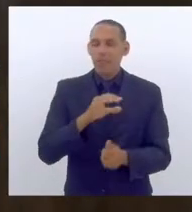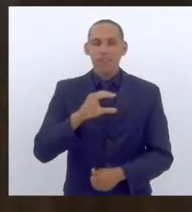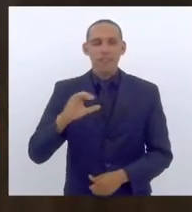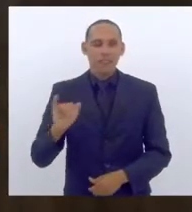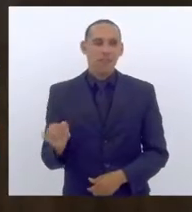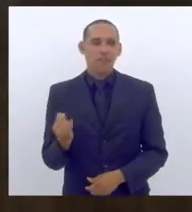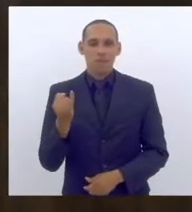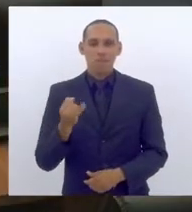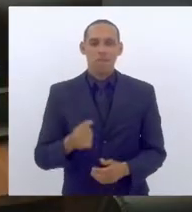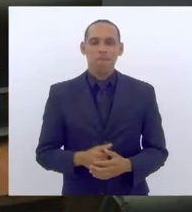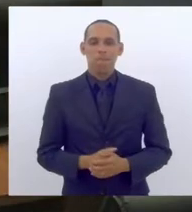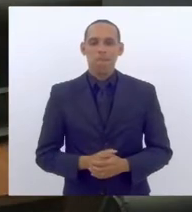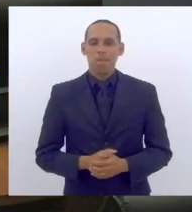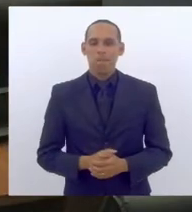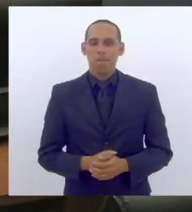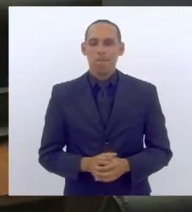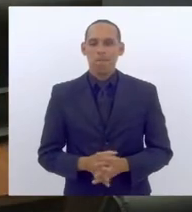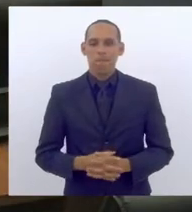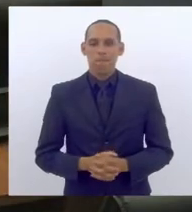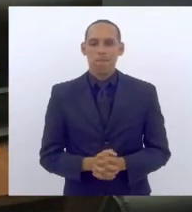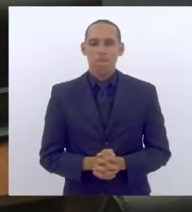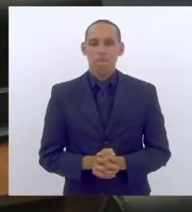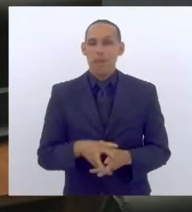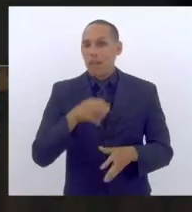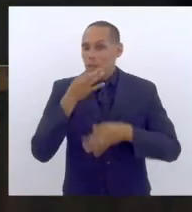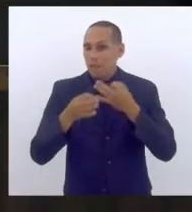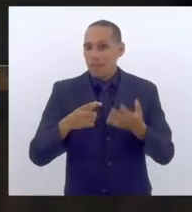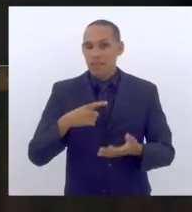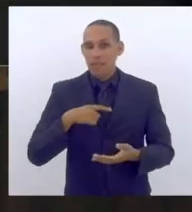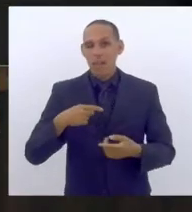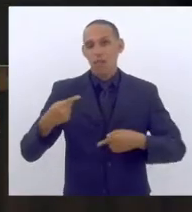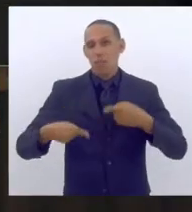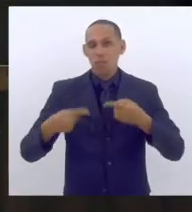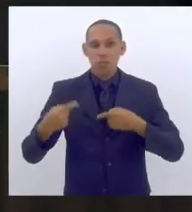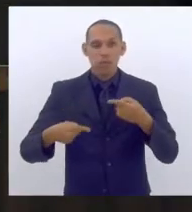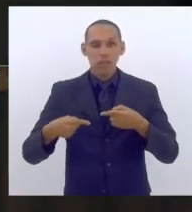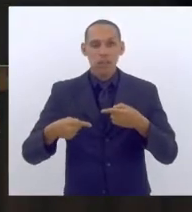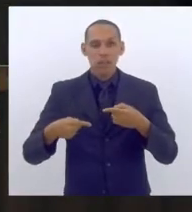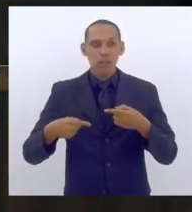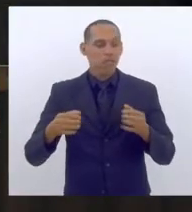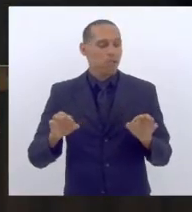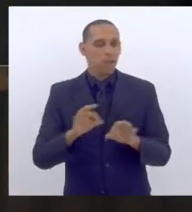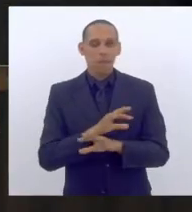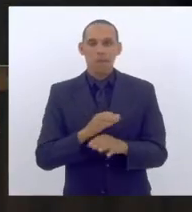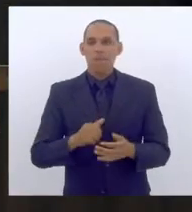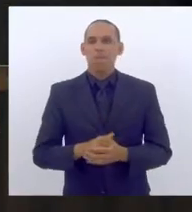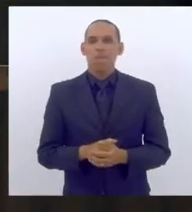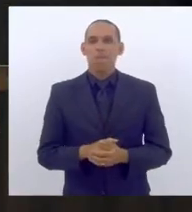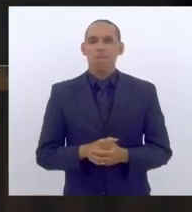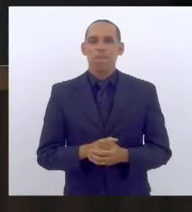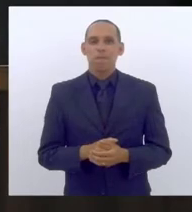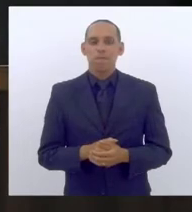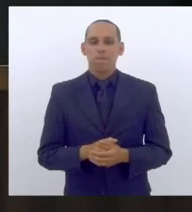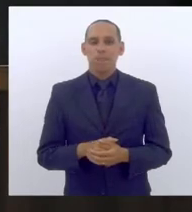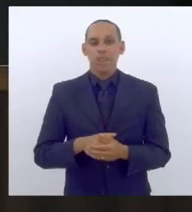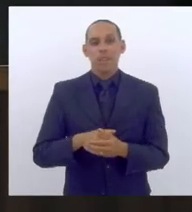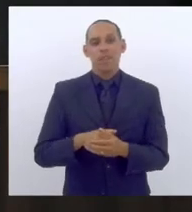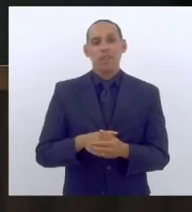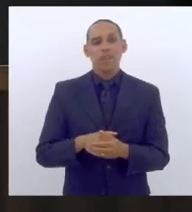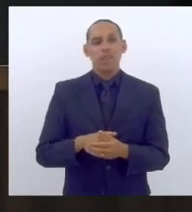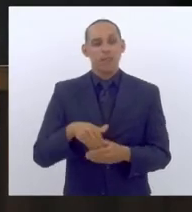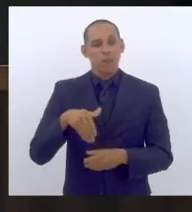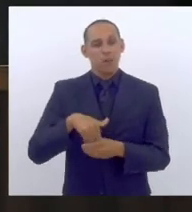ccj com os pareceres emitidos em discussão não havendo que Queira discutir encerrar da discussão em